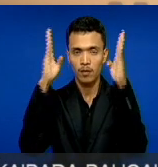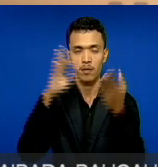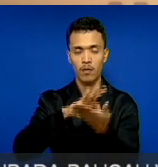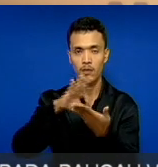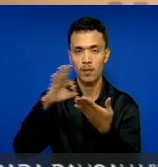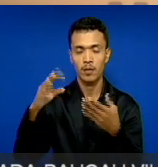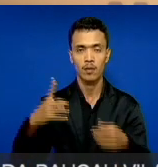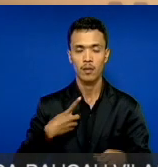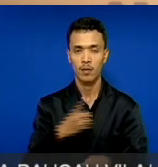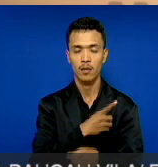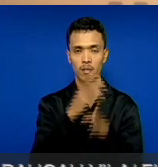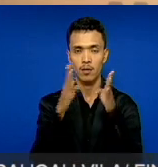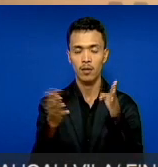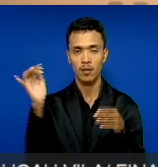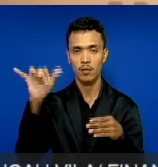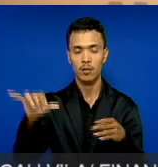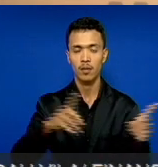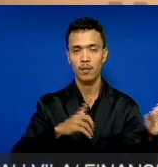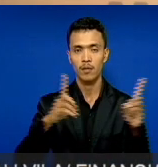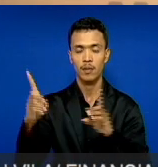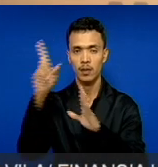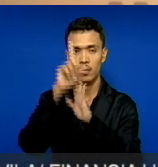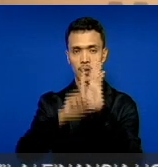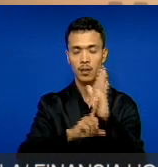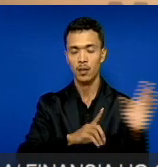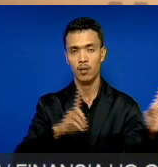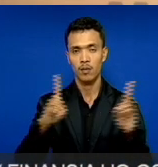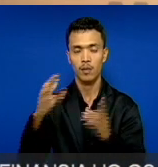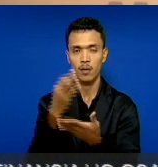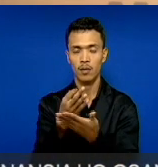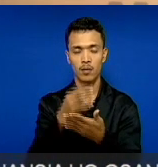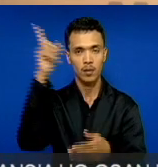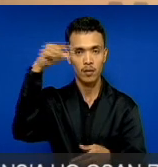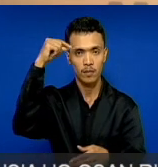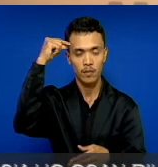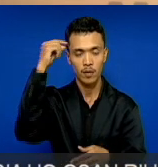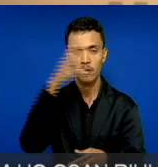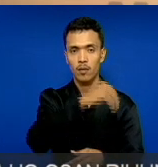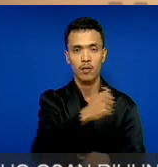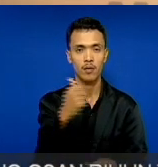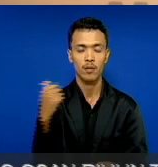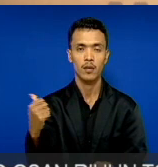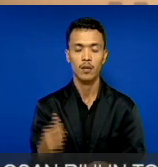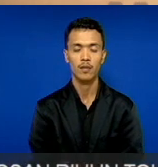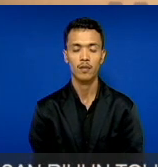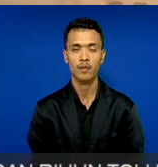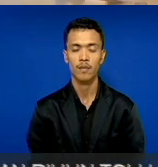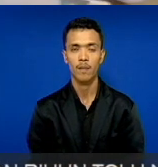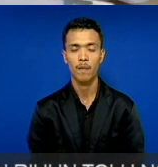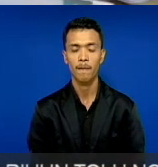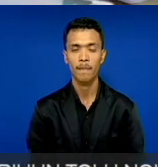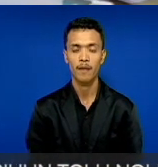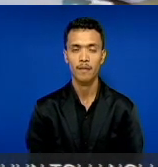de deputado Cira, cria legislação, execução orçamento se governo tutela no Salutan.